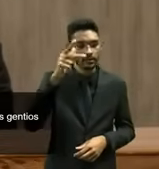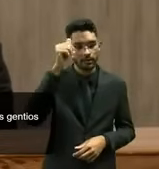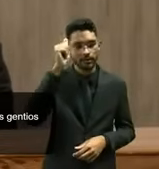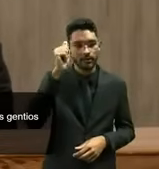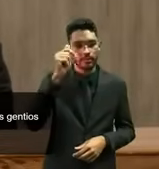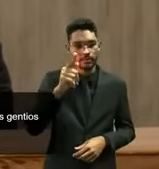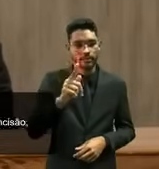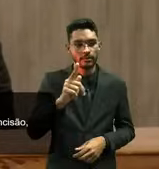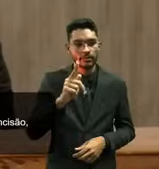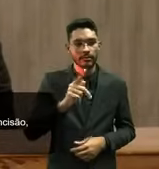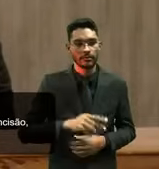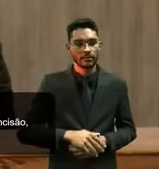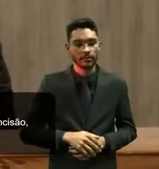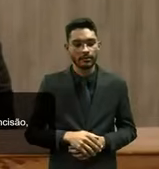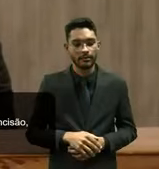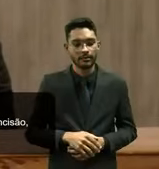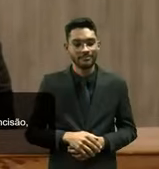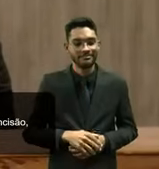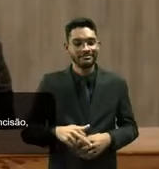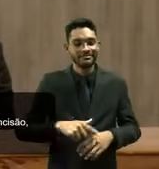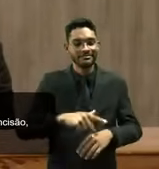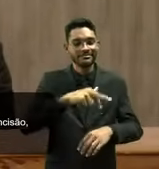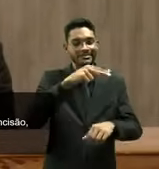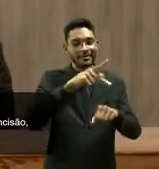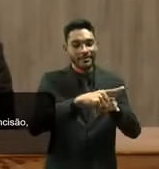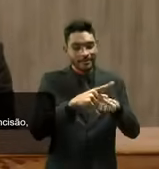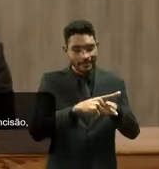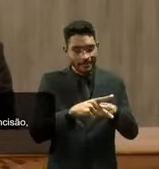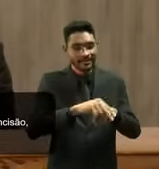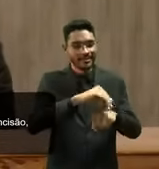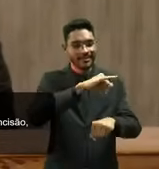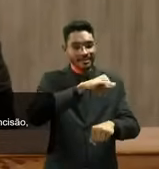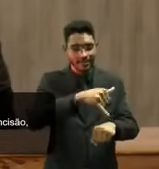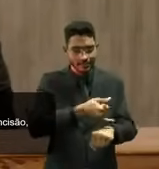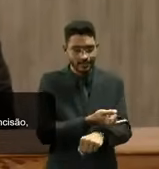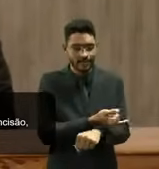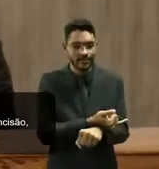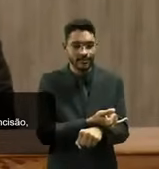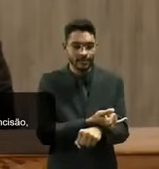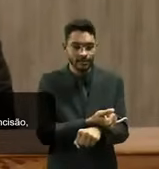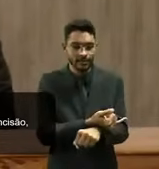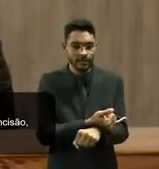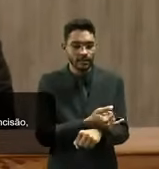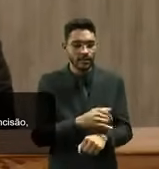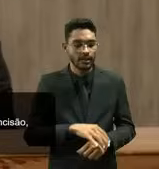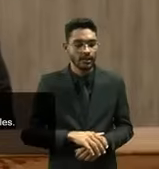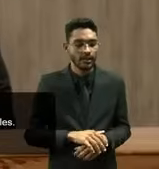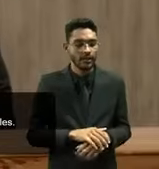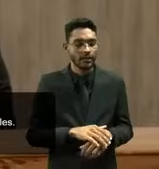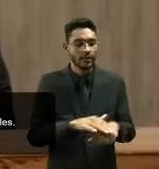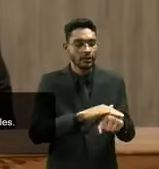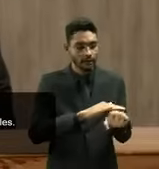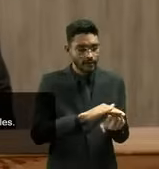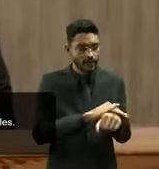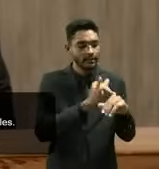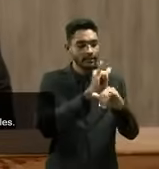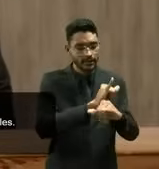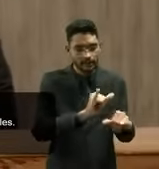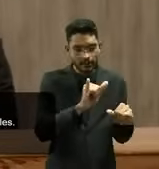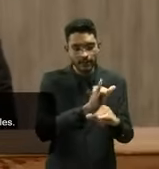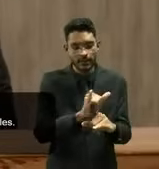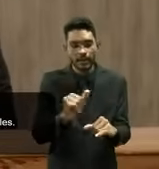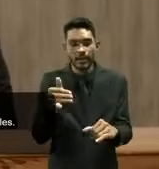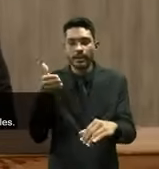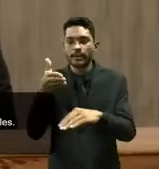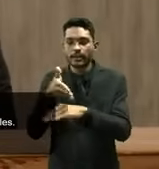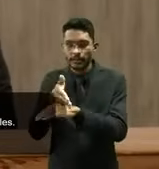de Deus e subindo Pedro de Jerusalém disputavam com os que eram da circuncisão dizendo entraste em casa